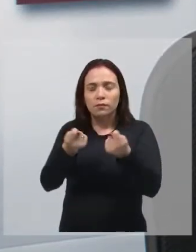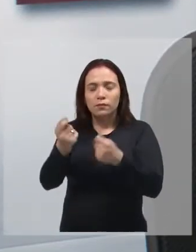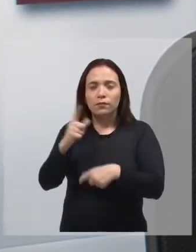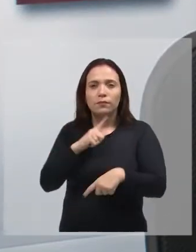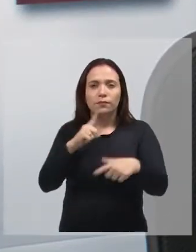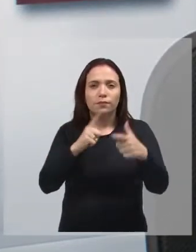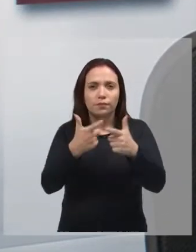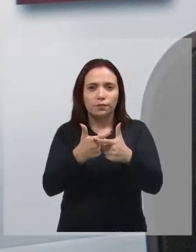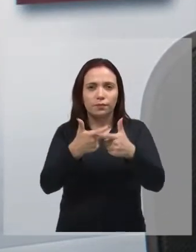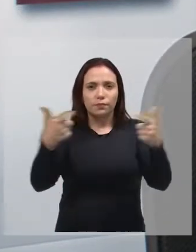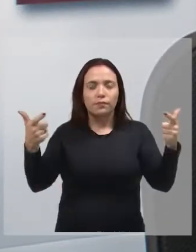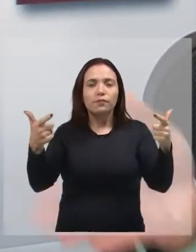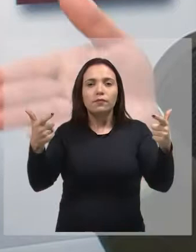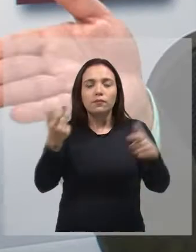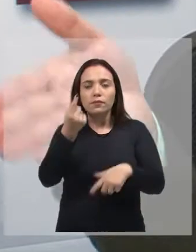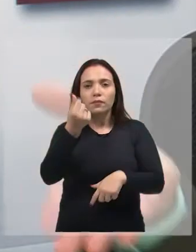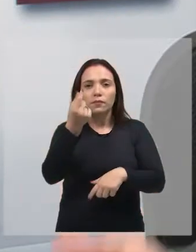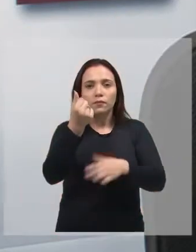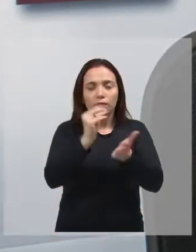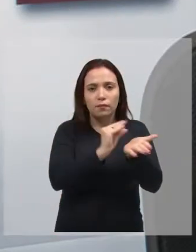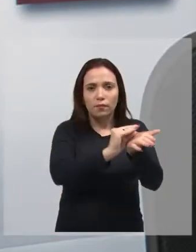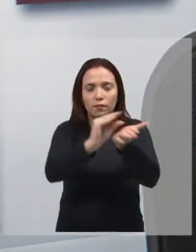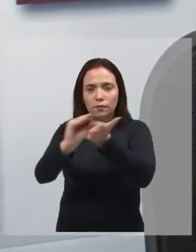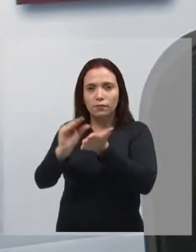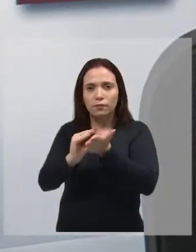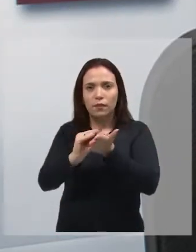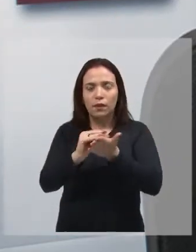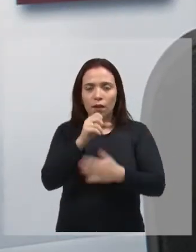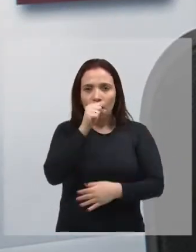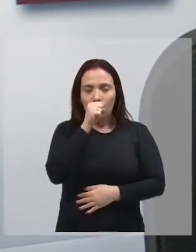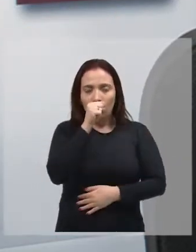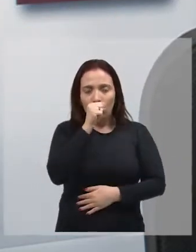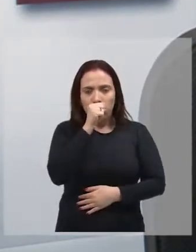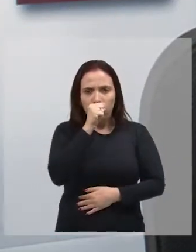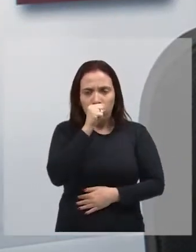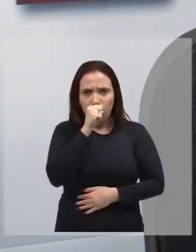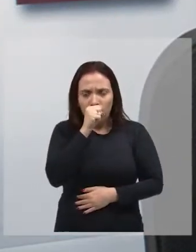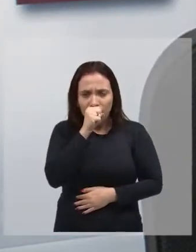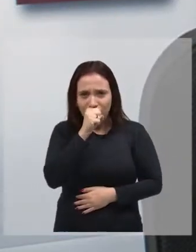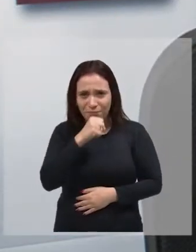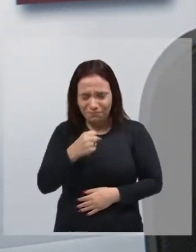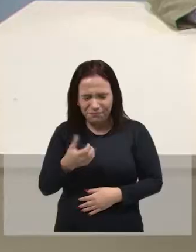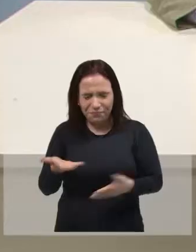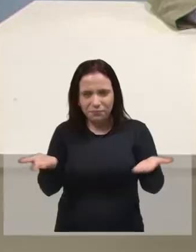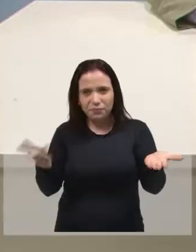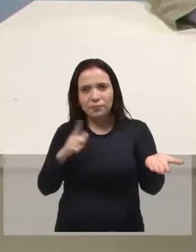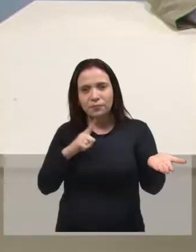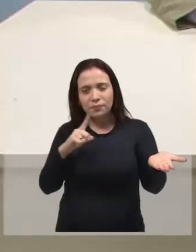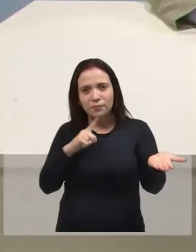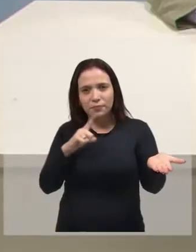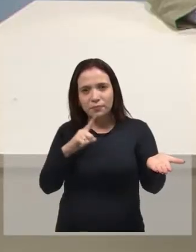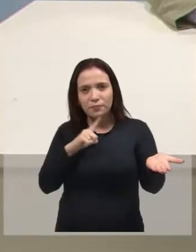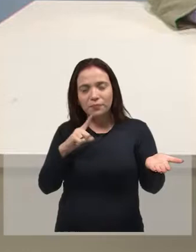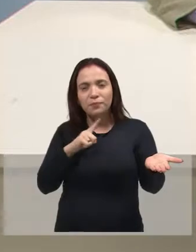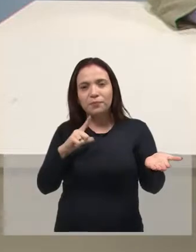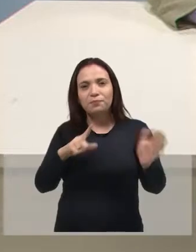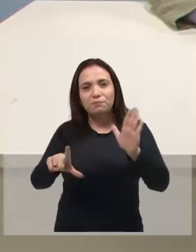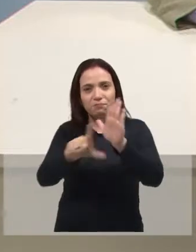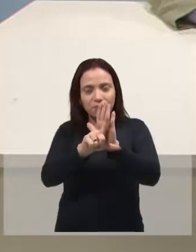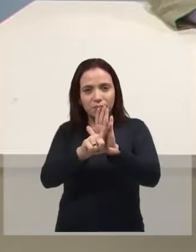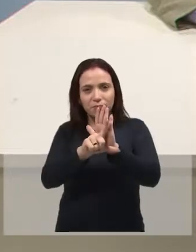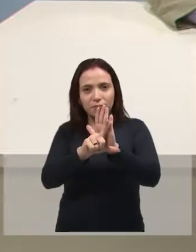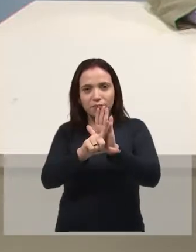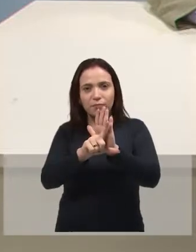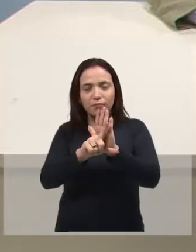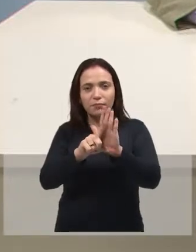boa parte do dinheiro que entra é só para pagar a folha de pagamento, né, Paulo? A lei de responsabilidade